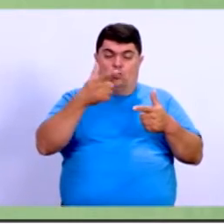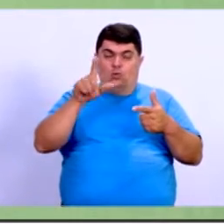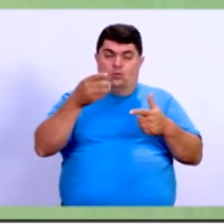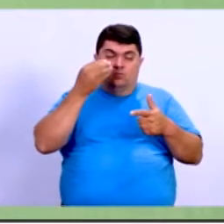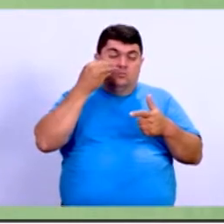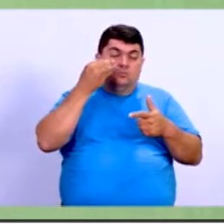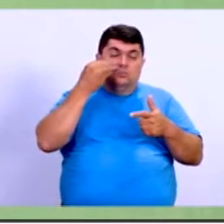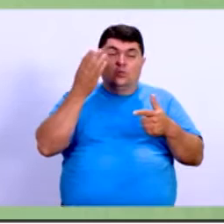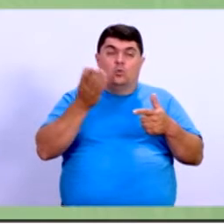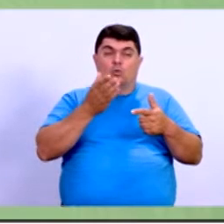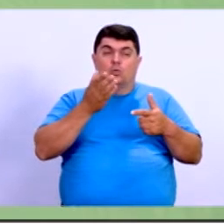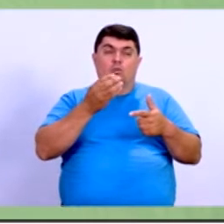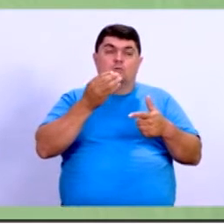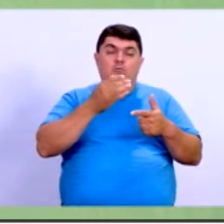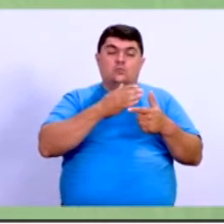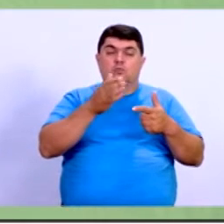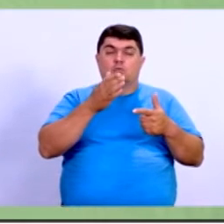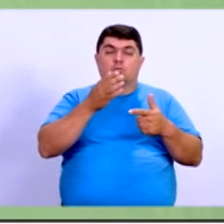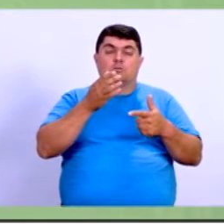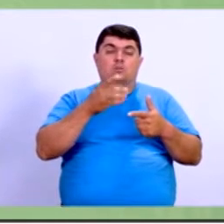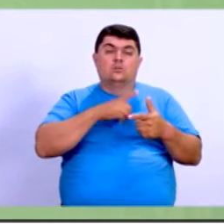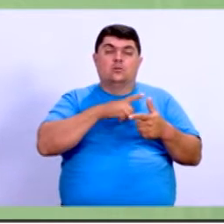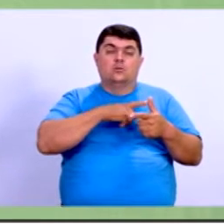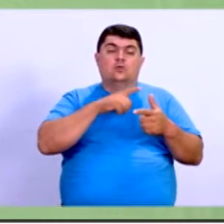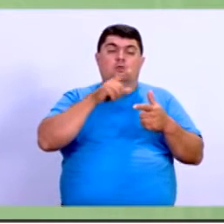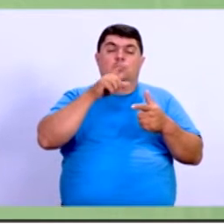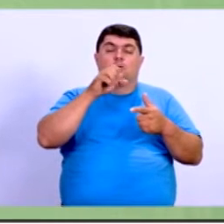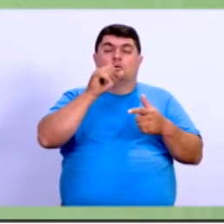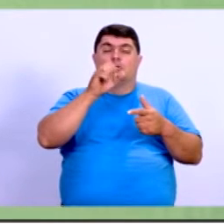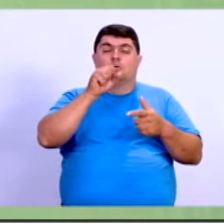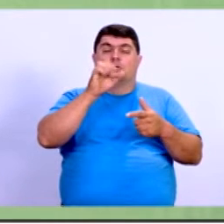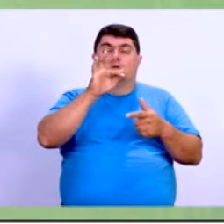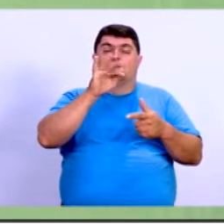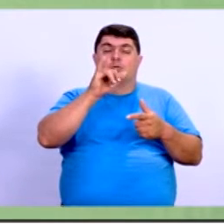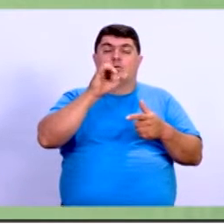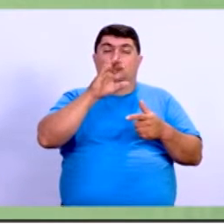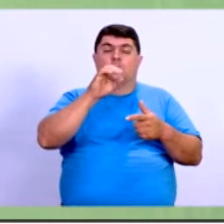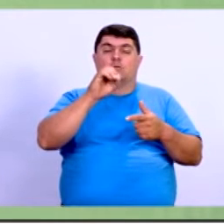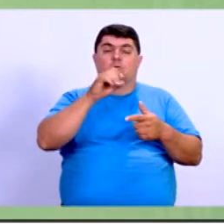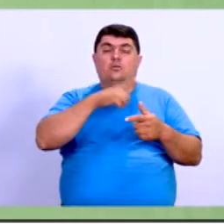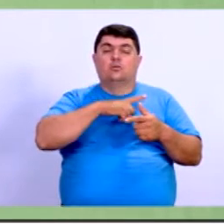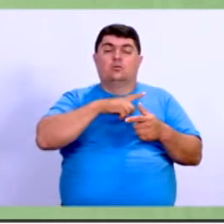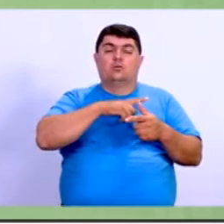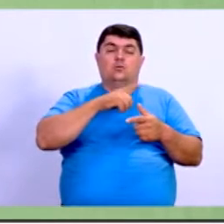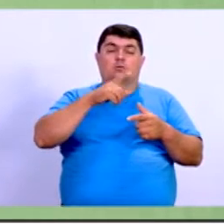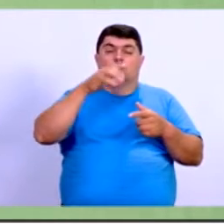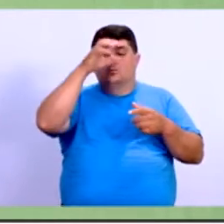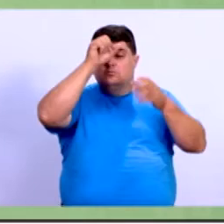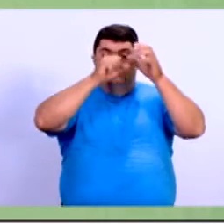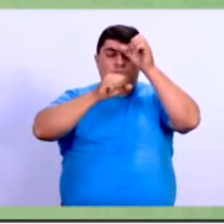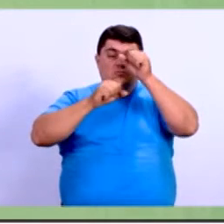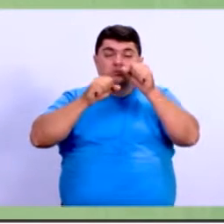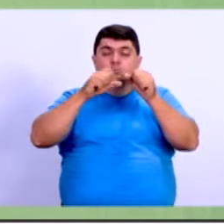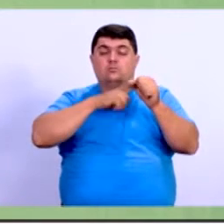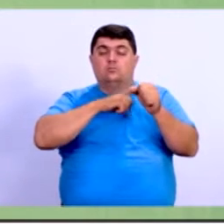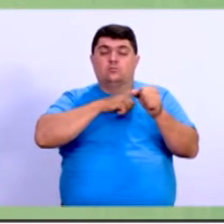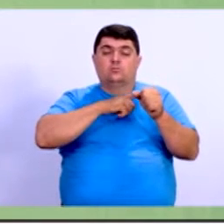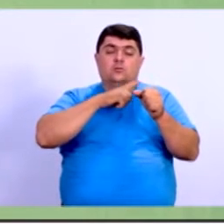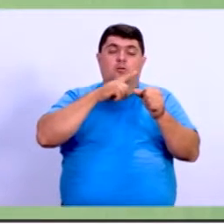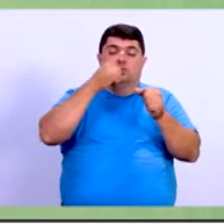conceitual. Físico são os equipamentos, conceitual são as ideias e os softwares.